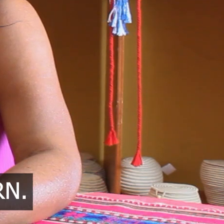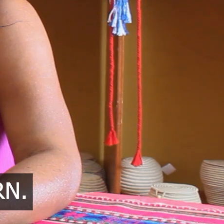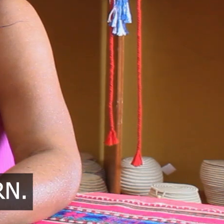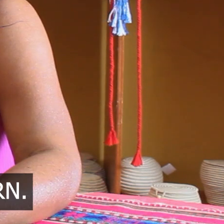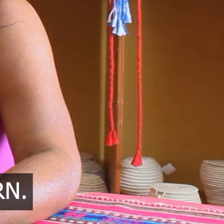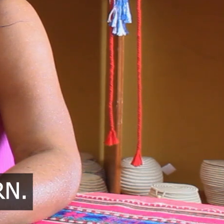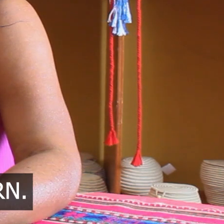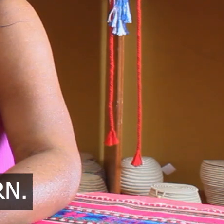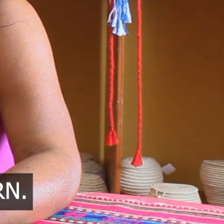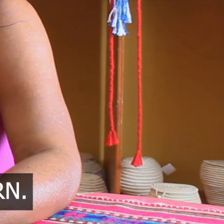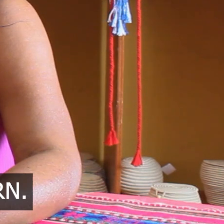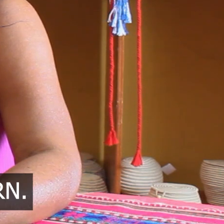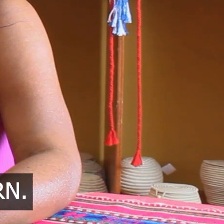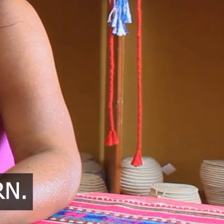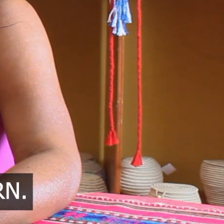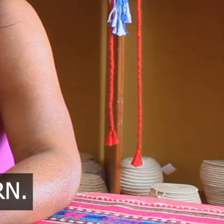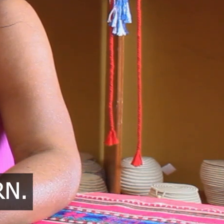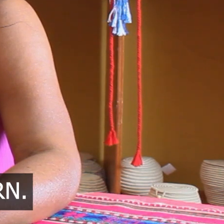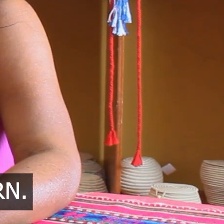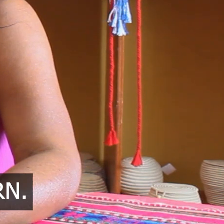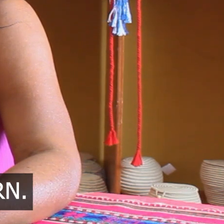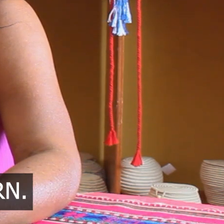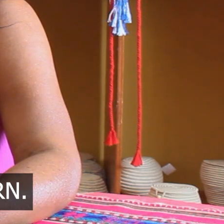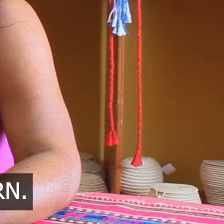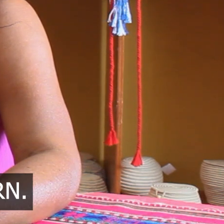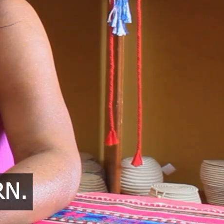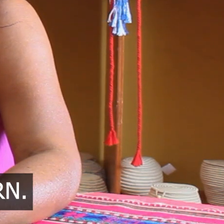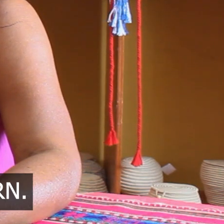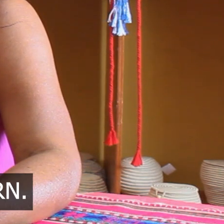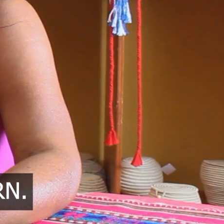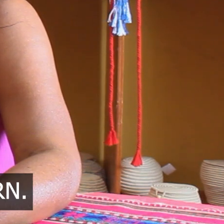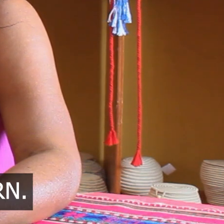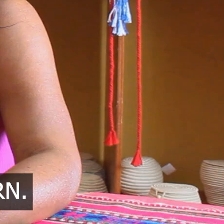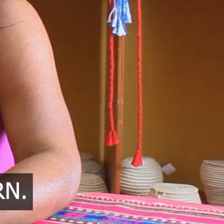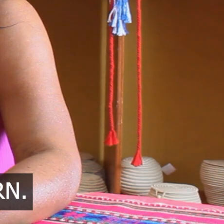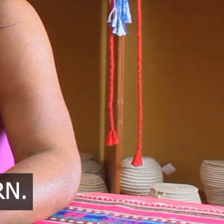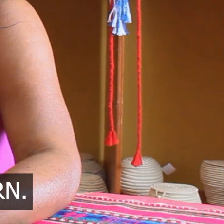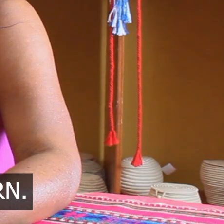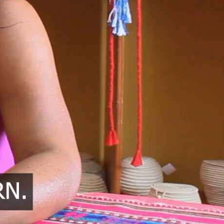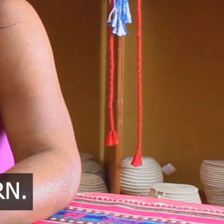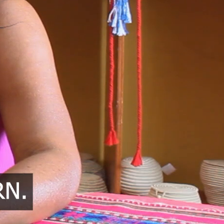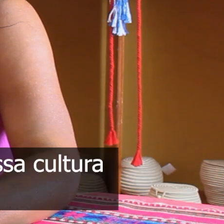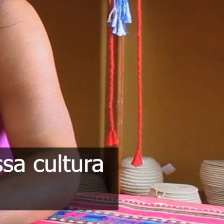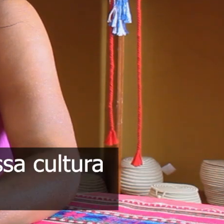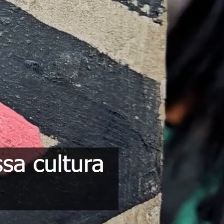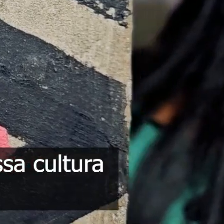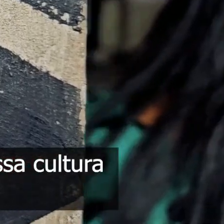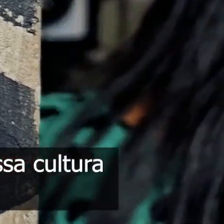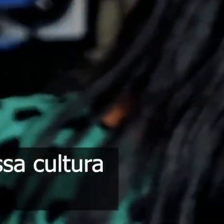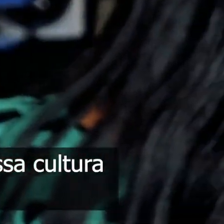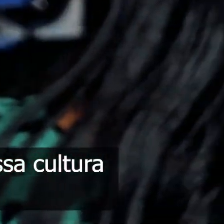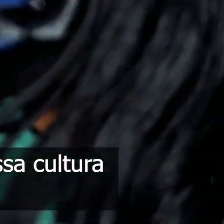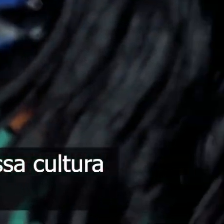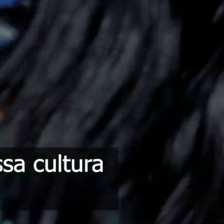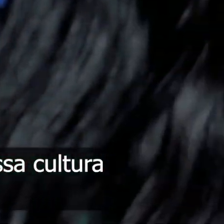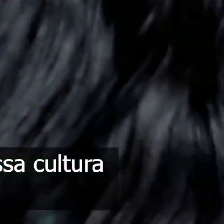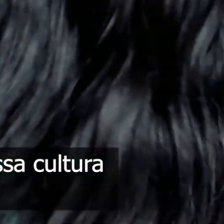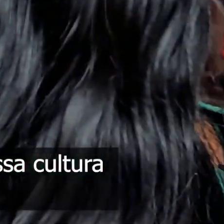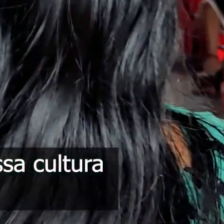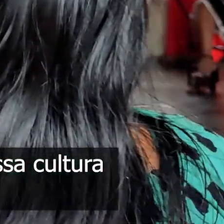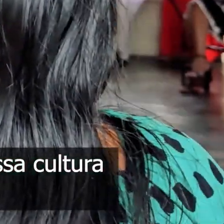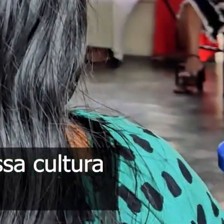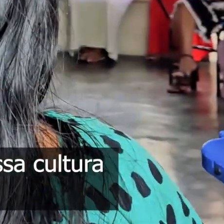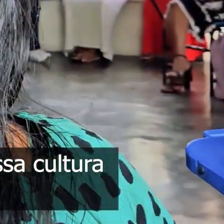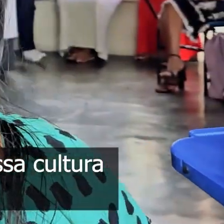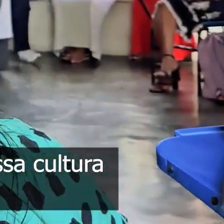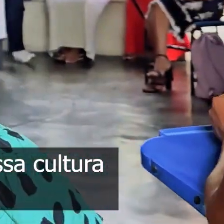mi mana né boa ni ka associação né na ne be mu tango ma tiro be